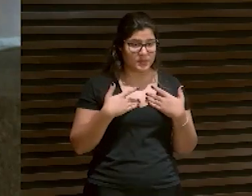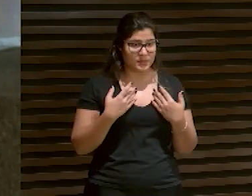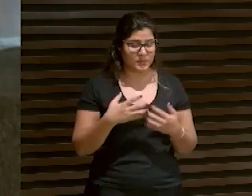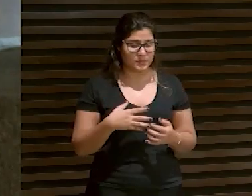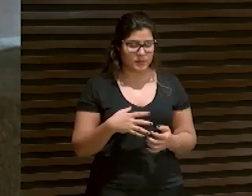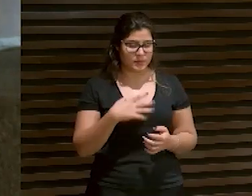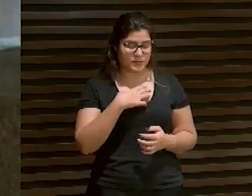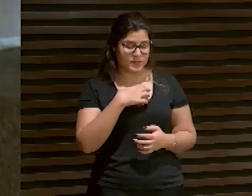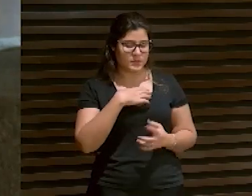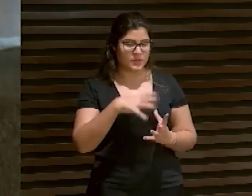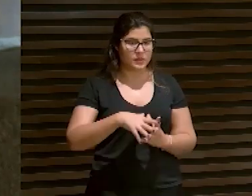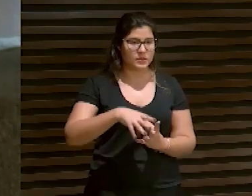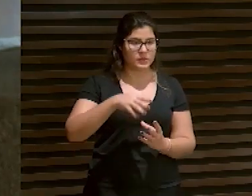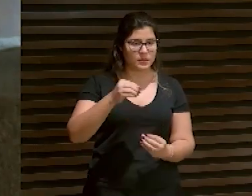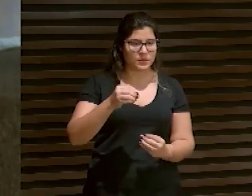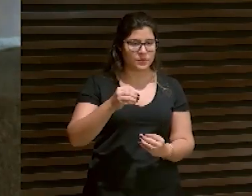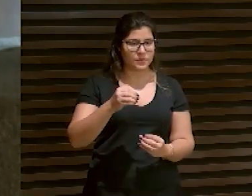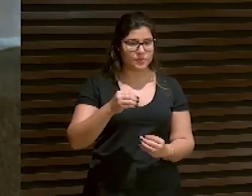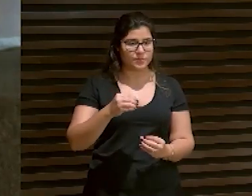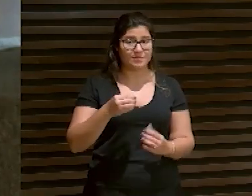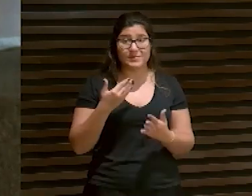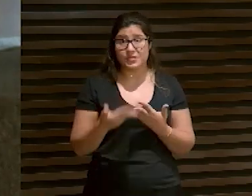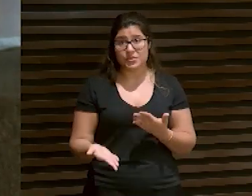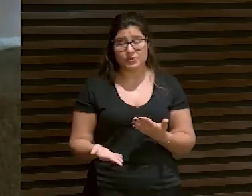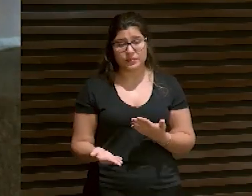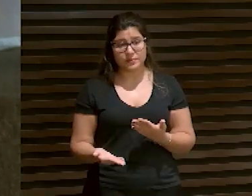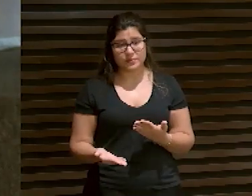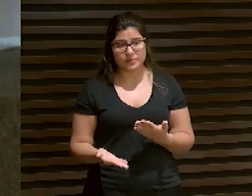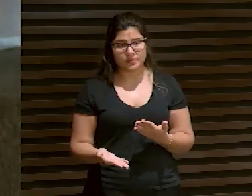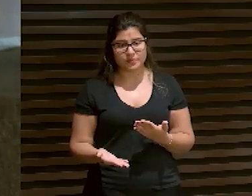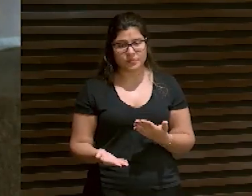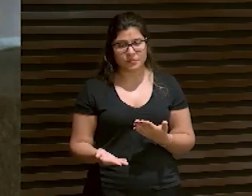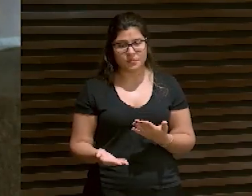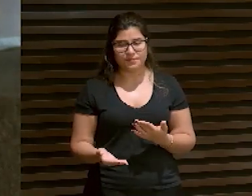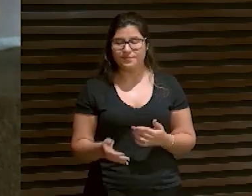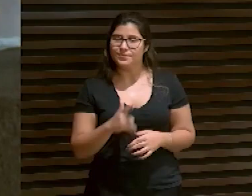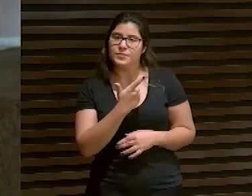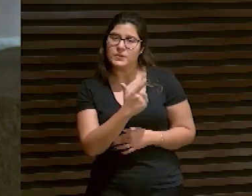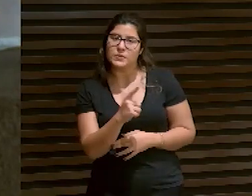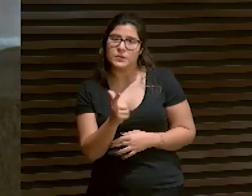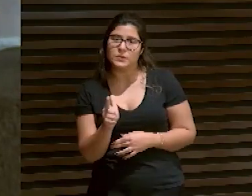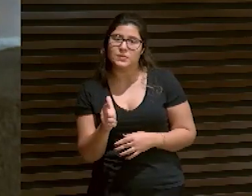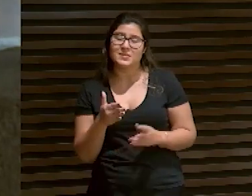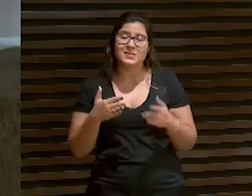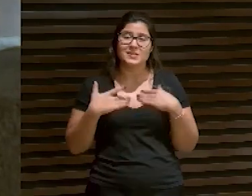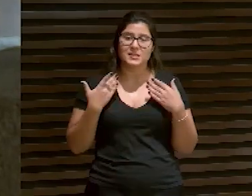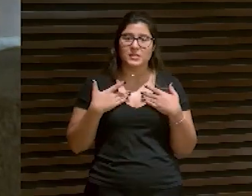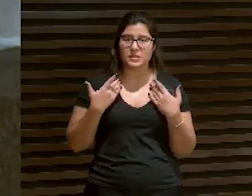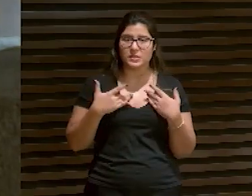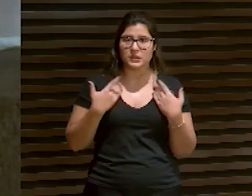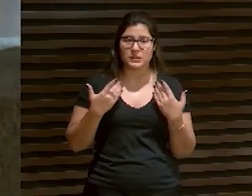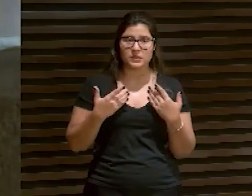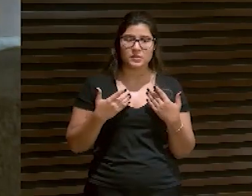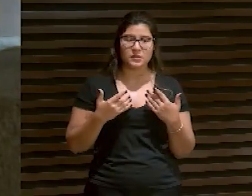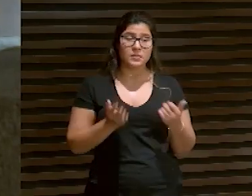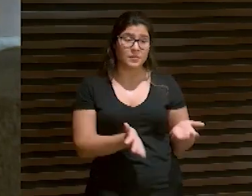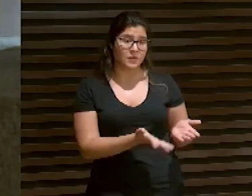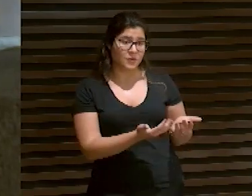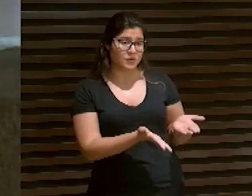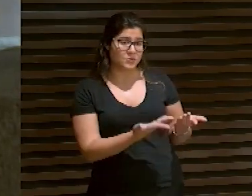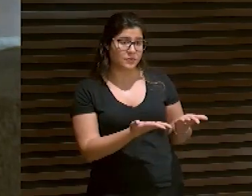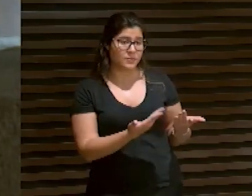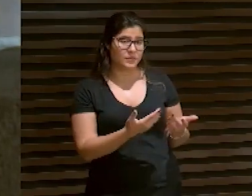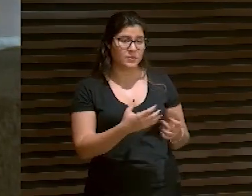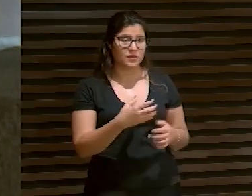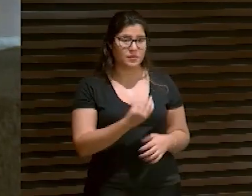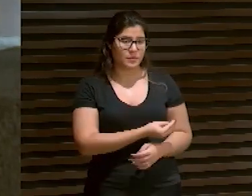alma, ele já tinha perdido. Ele não tinha mais alegria, não tinha mais motivação para existir.